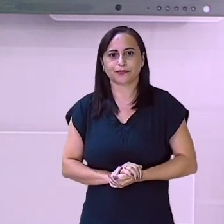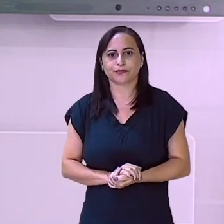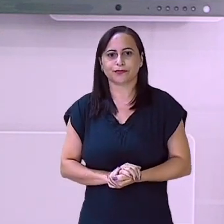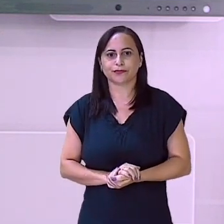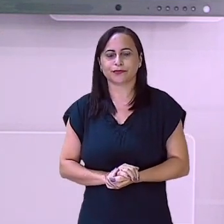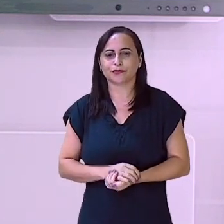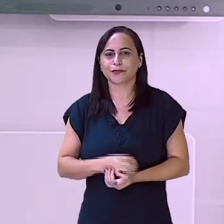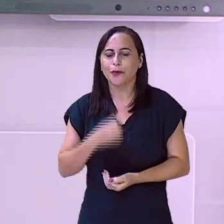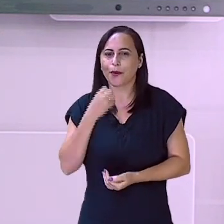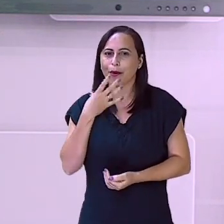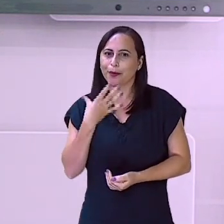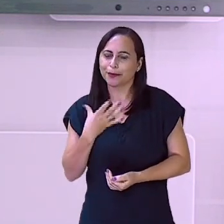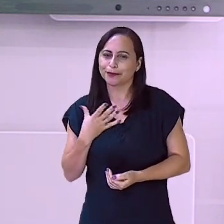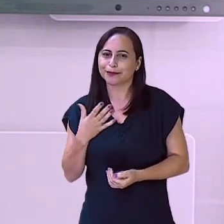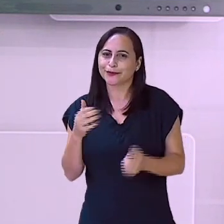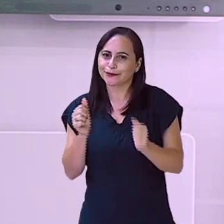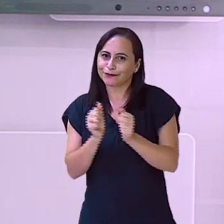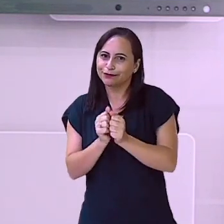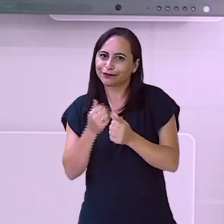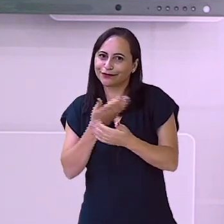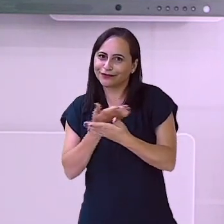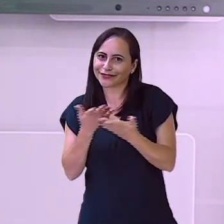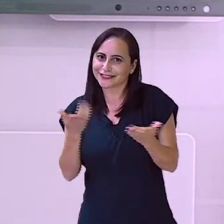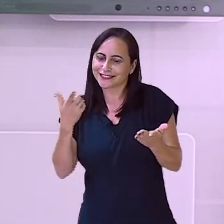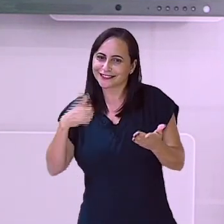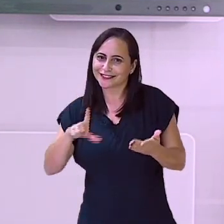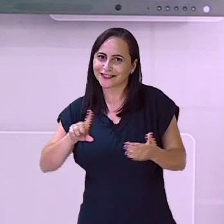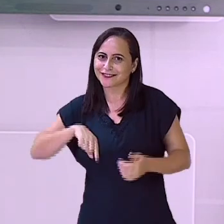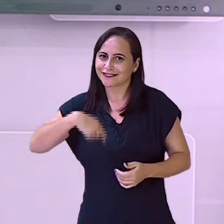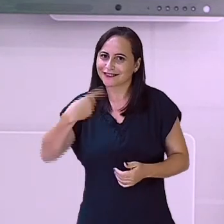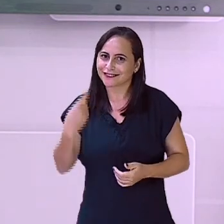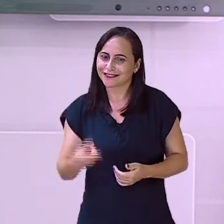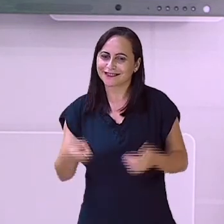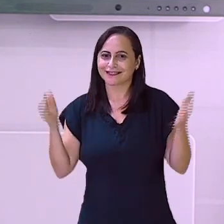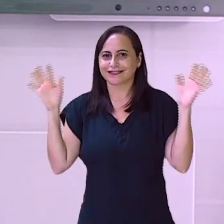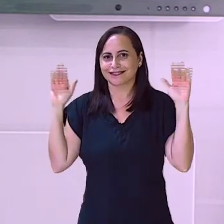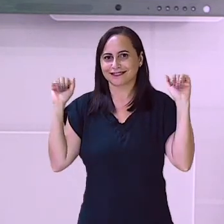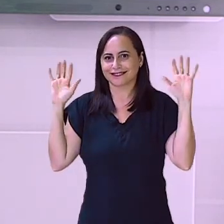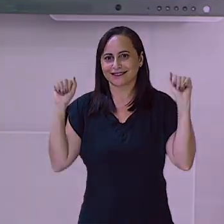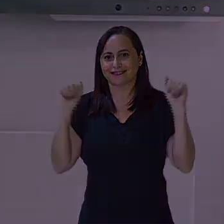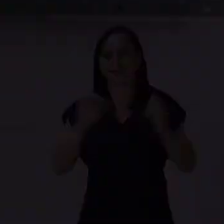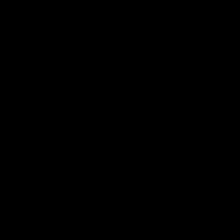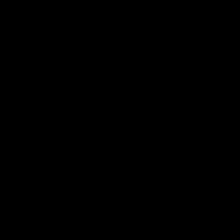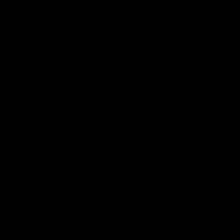GV. Muito bom passar um tempinho com você. Até a próxima aula. Tchau, tchau.